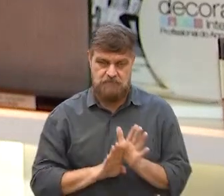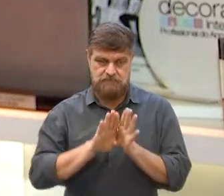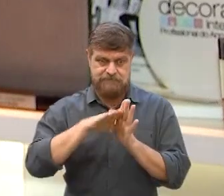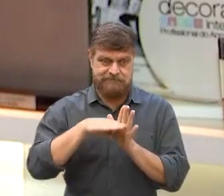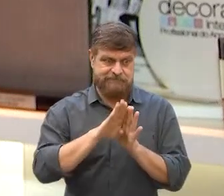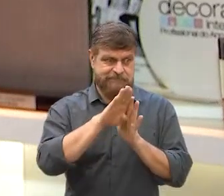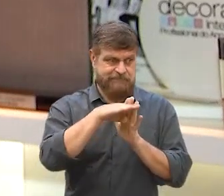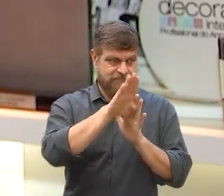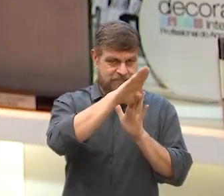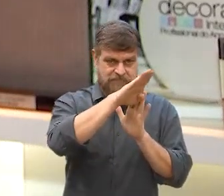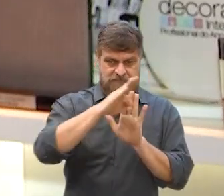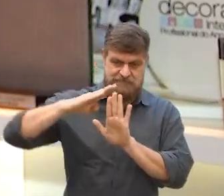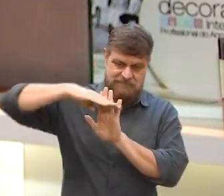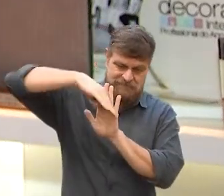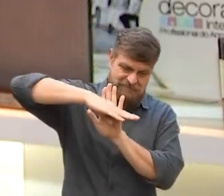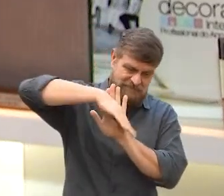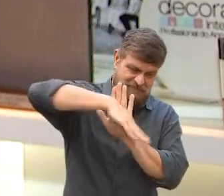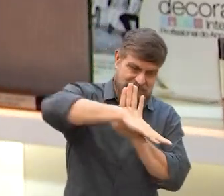que elas